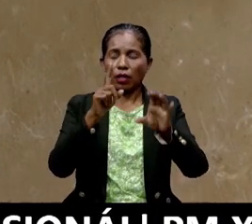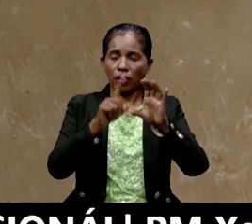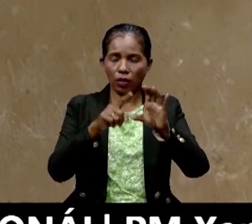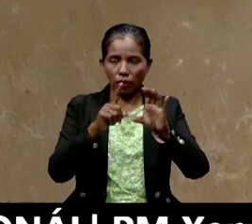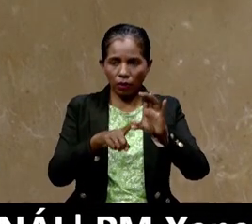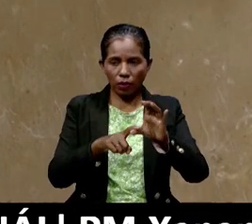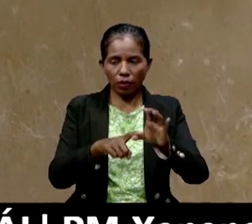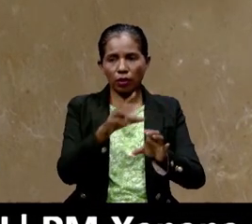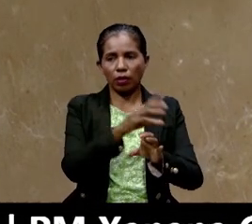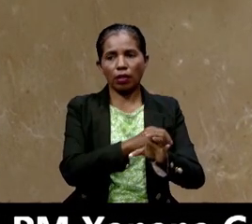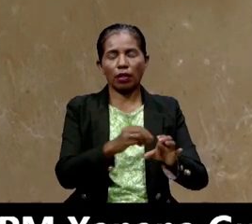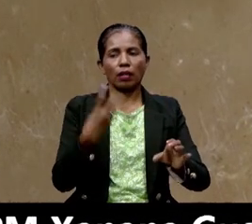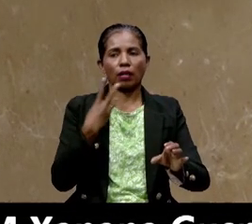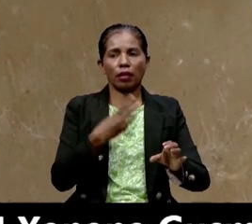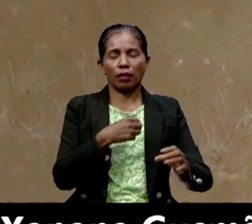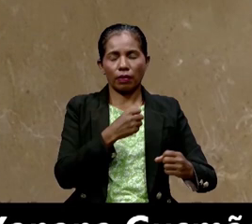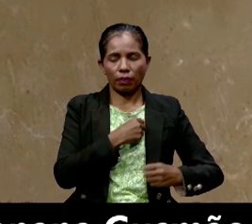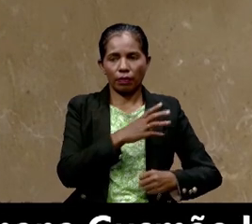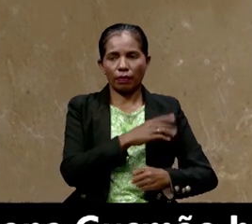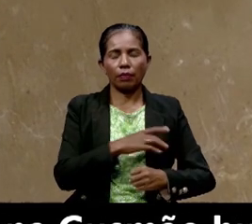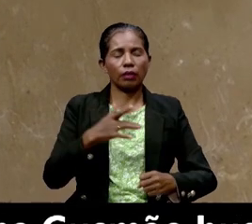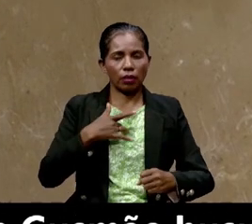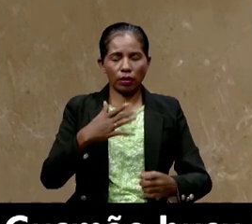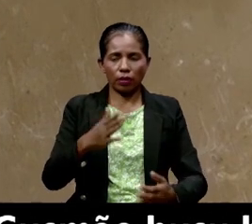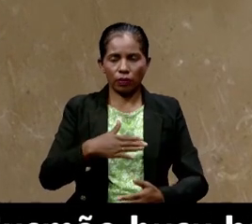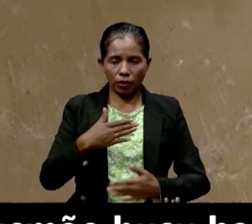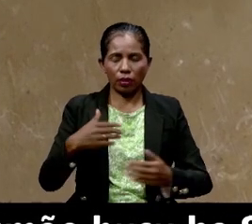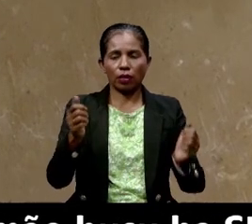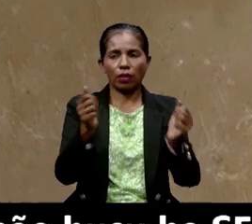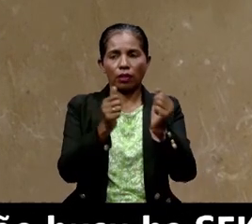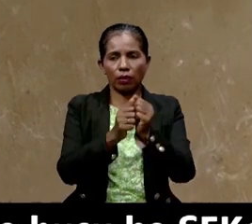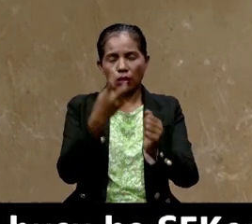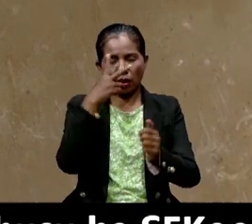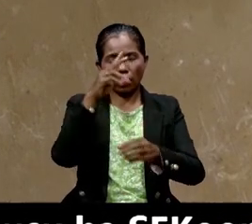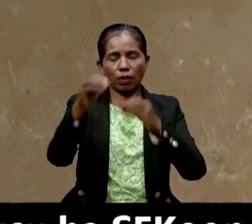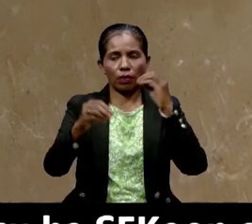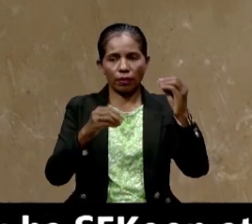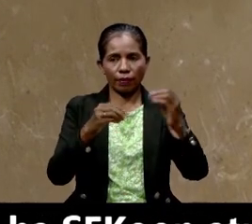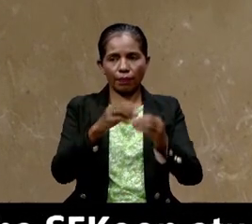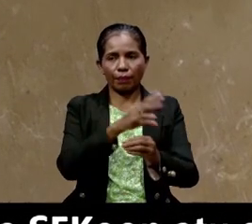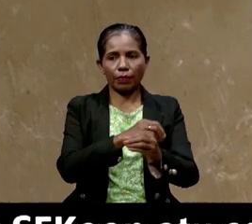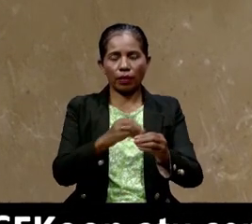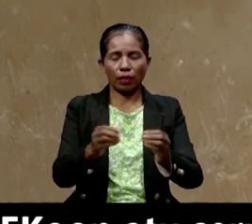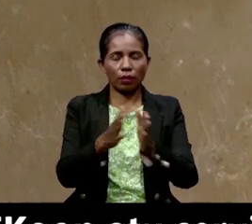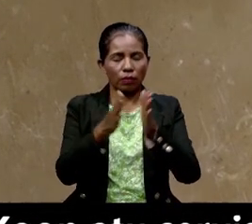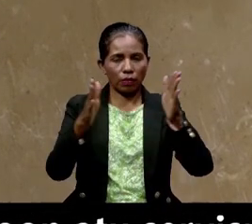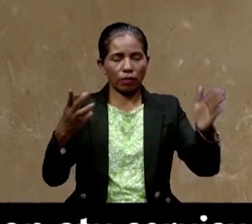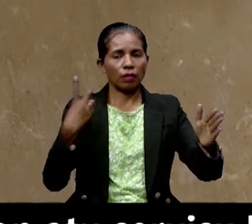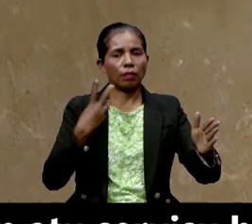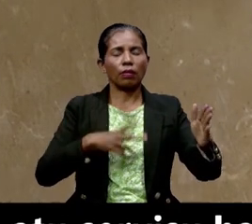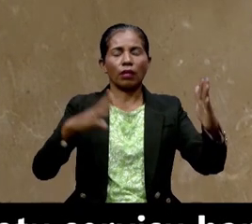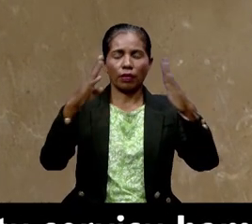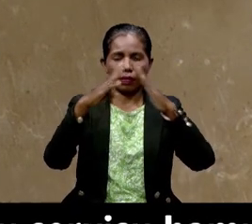Faltam-me palavras porque sei que Sua Excelência personifica uma vida inteira de entrega a uma causa nobre